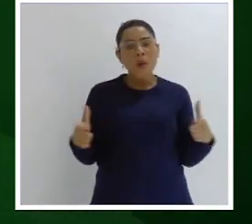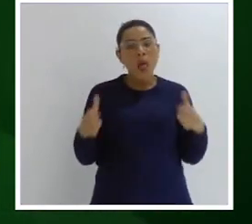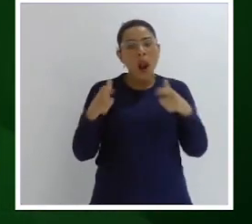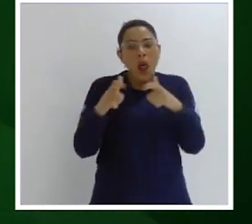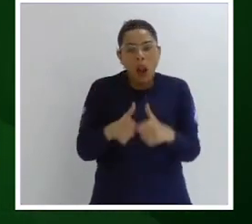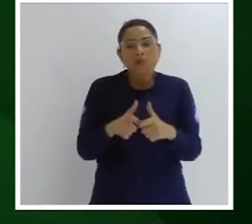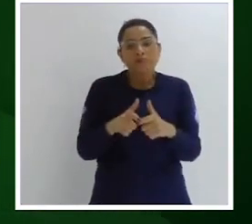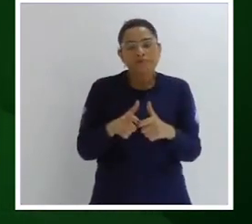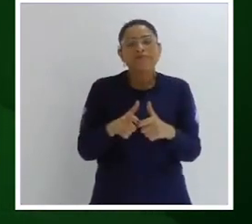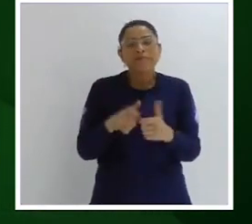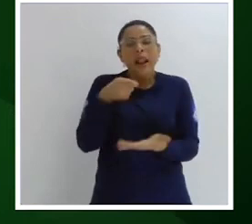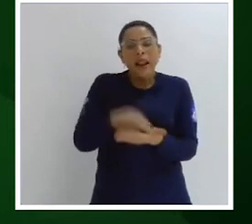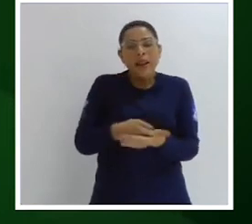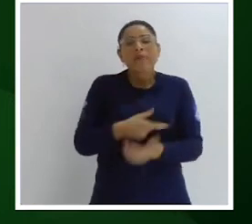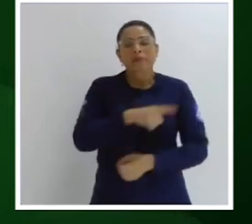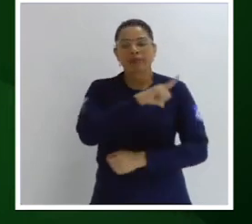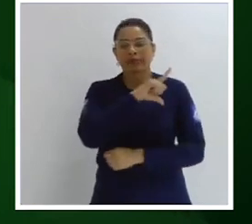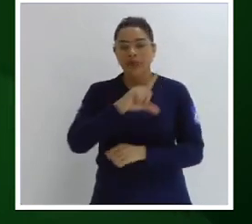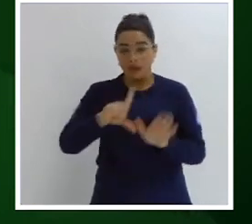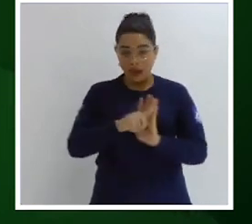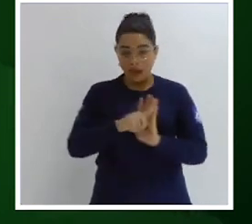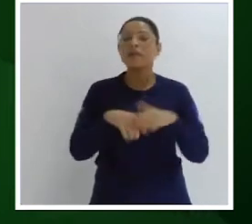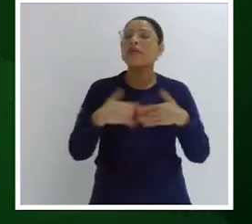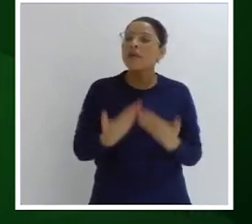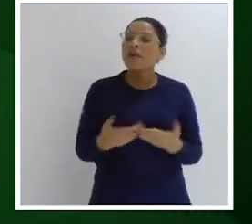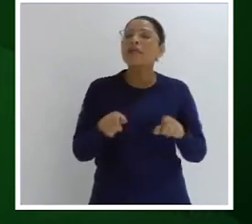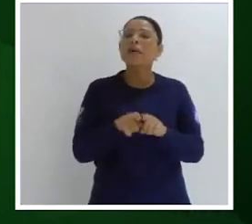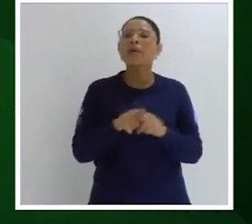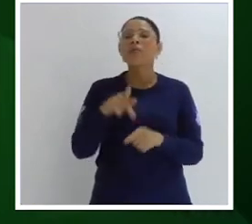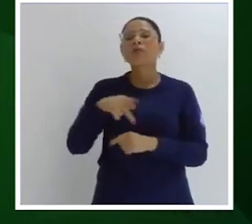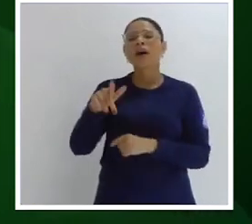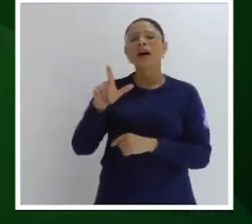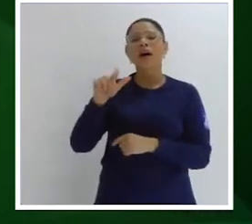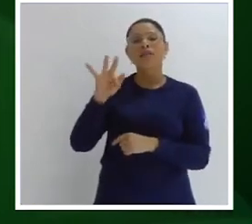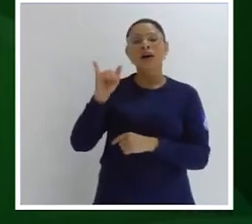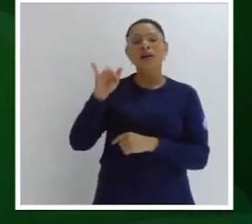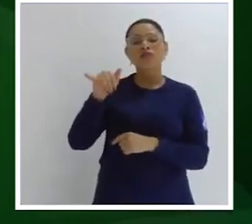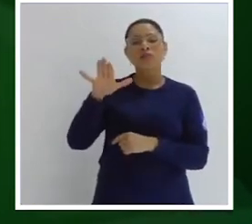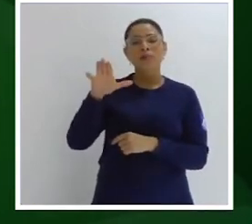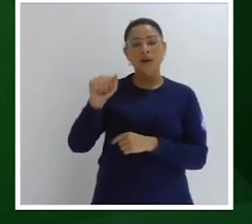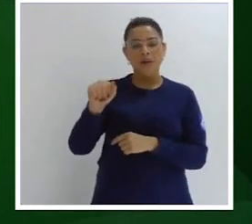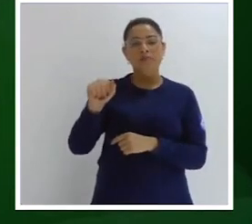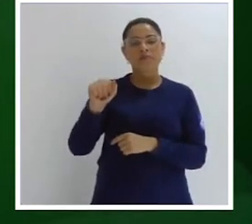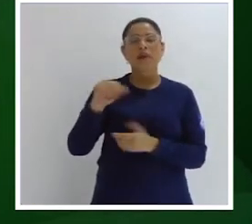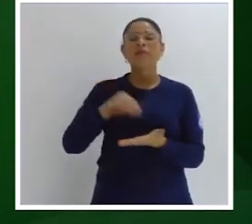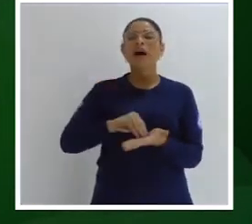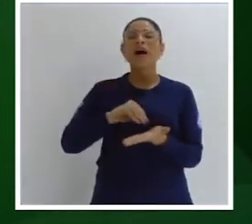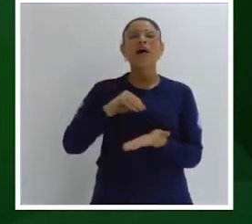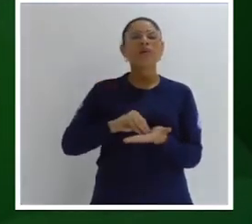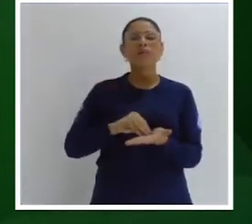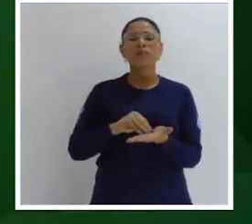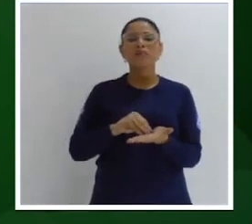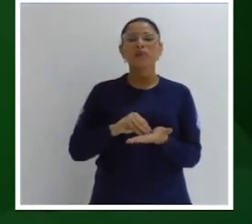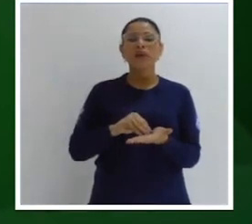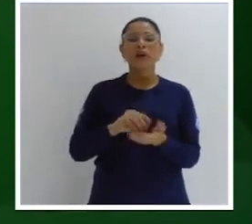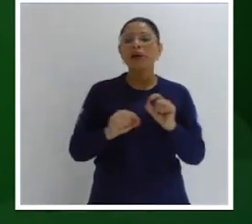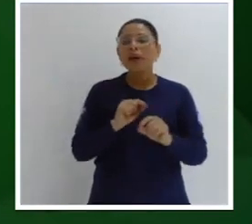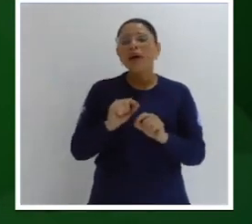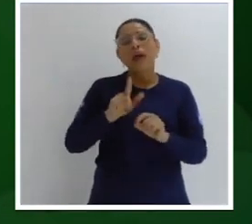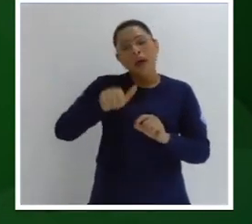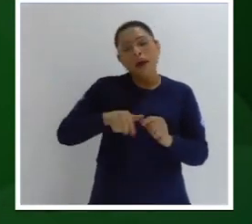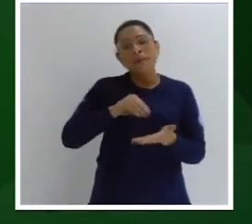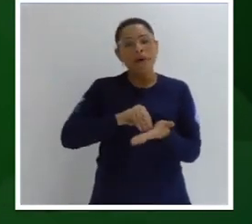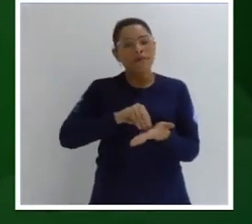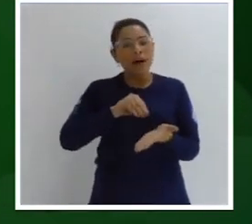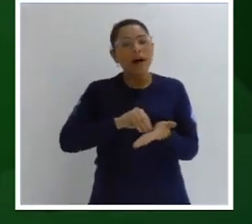e também a Fátima que pergunta que faltam tanto uma falta